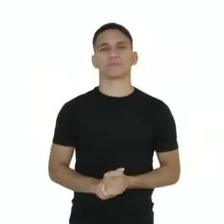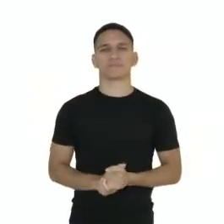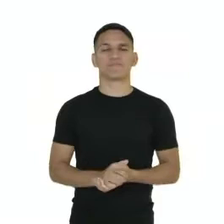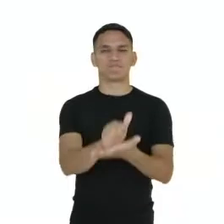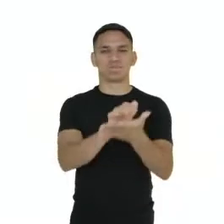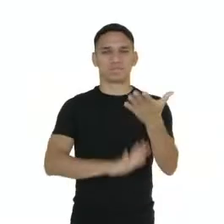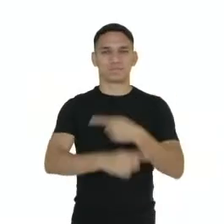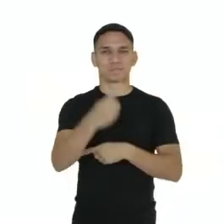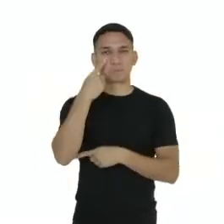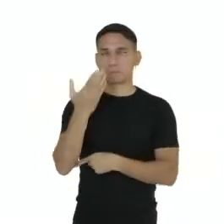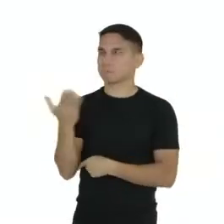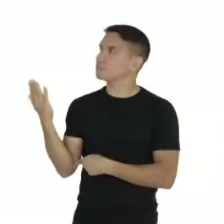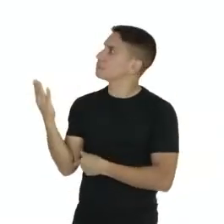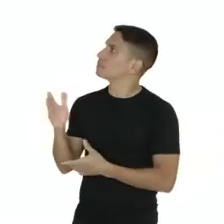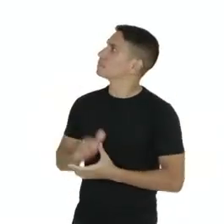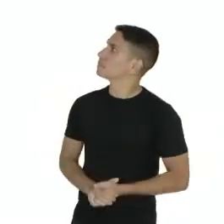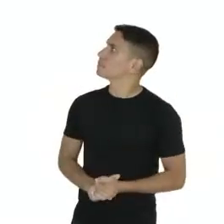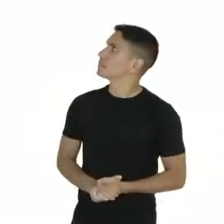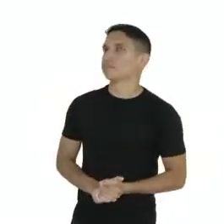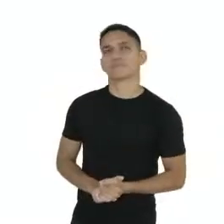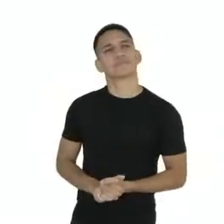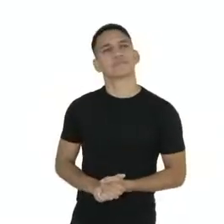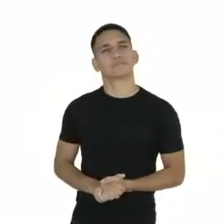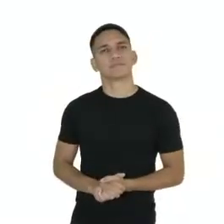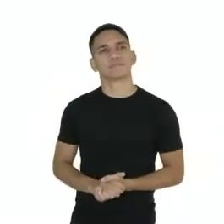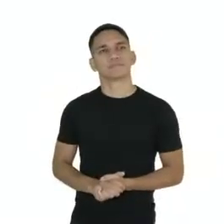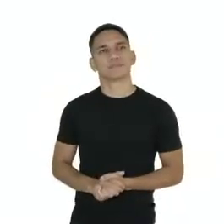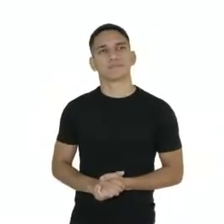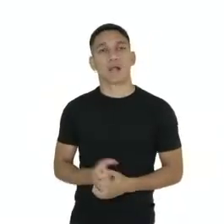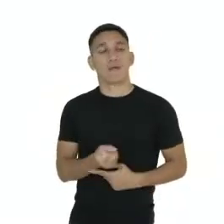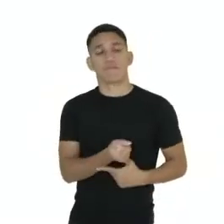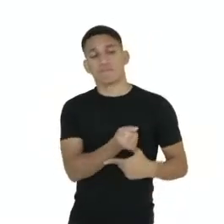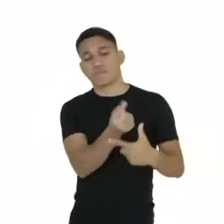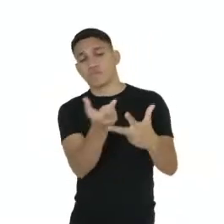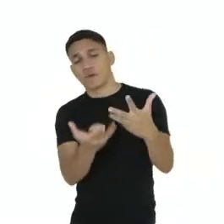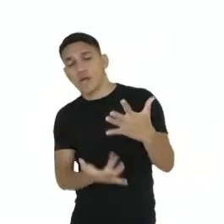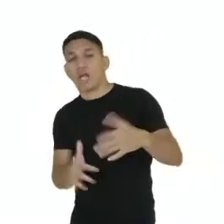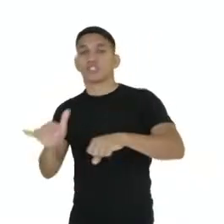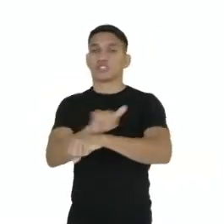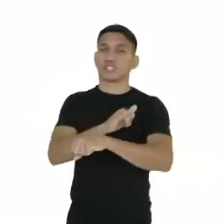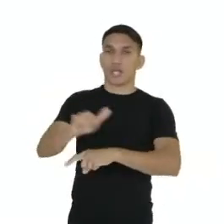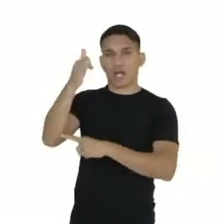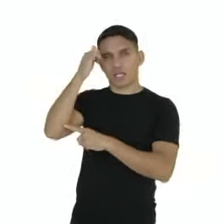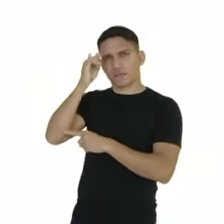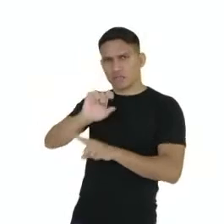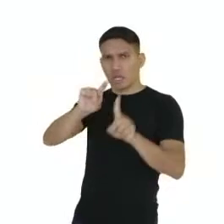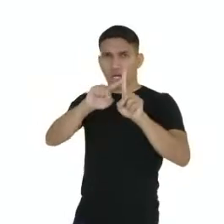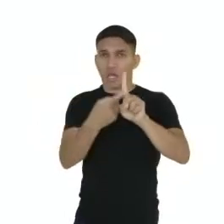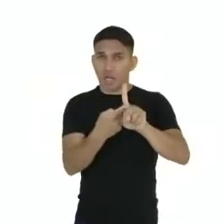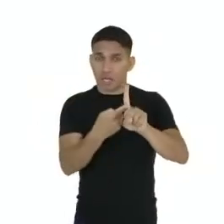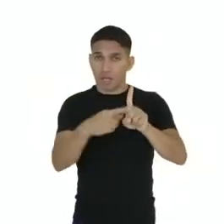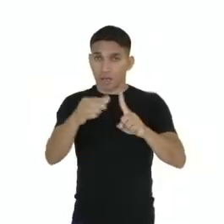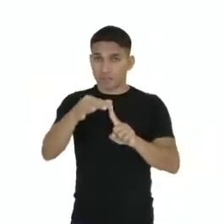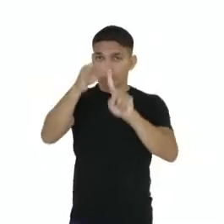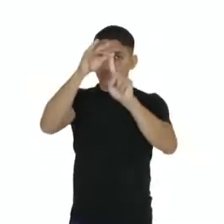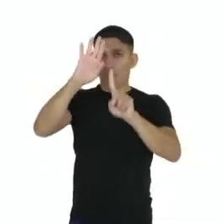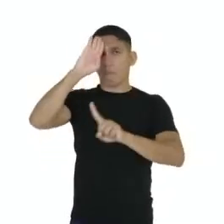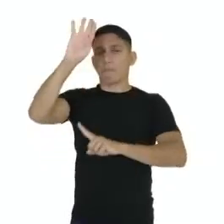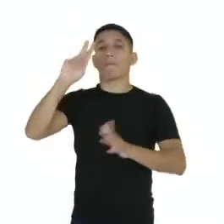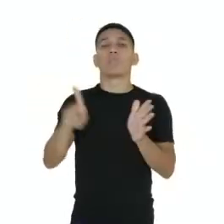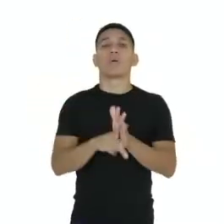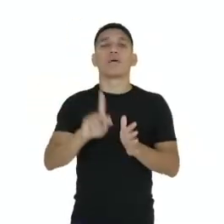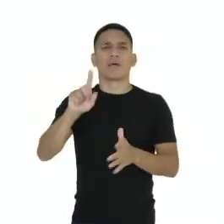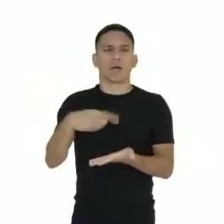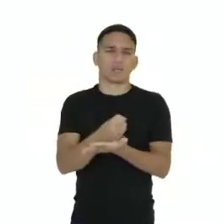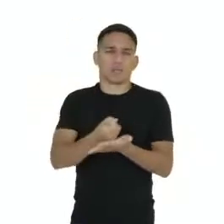Uma atividade. Vamos lá. Dentre os métodos para evitar a gravidez, destaca-se a pílula anticoncepcional, que